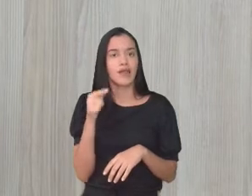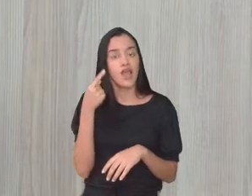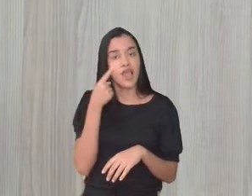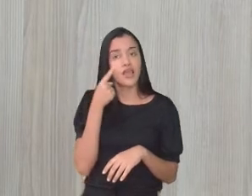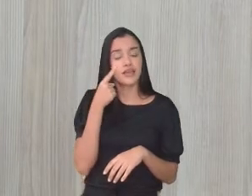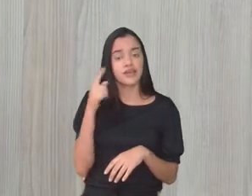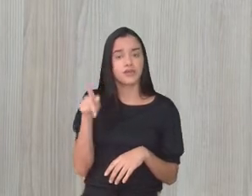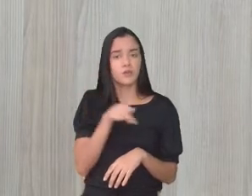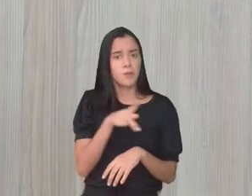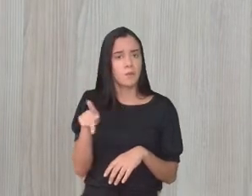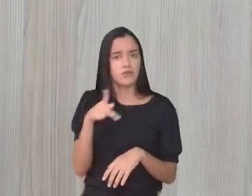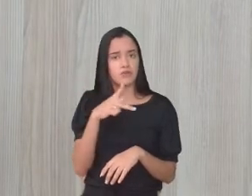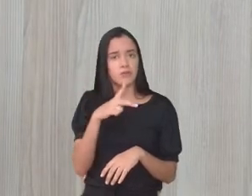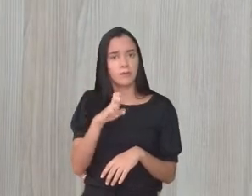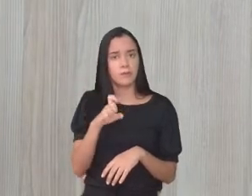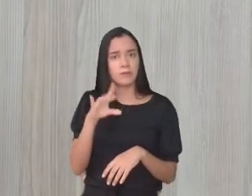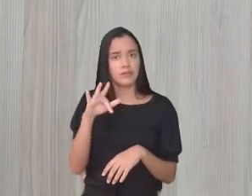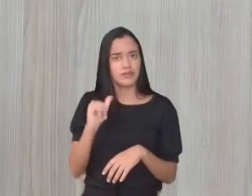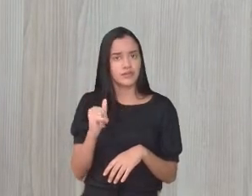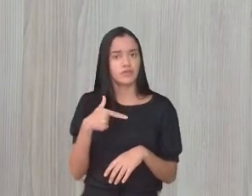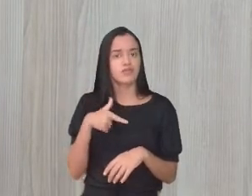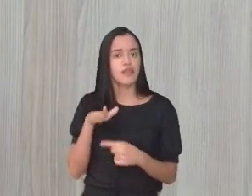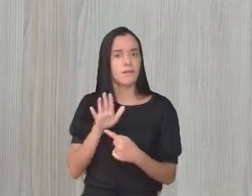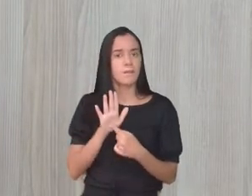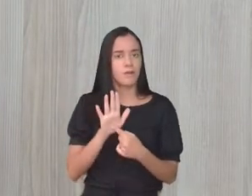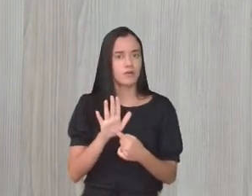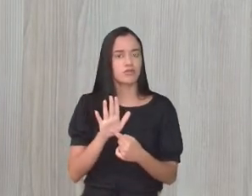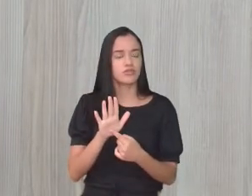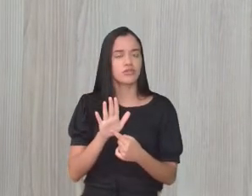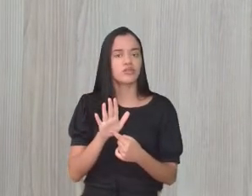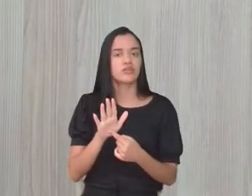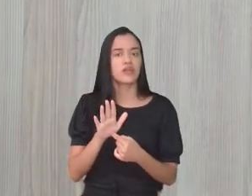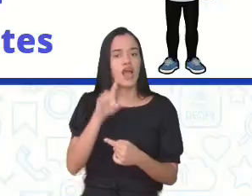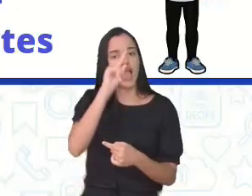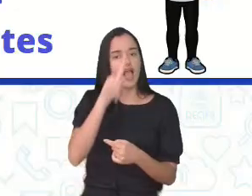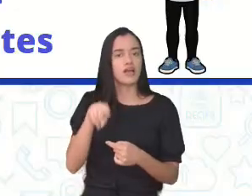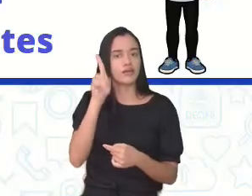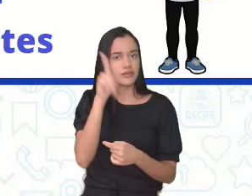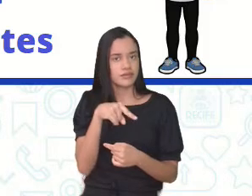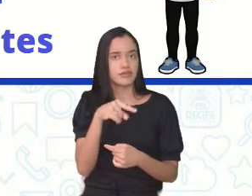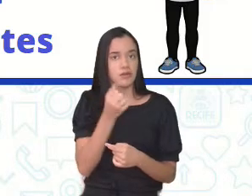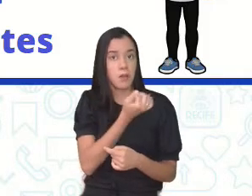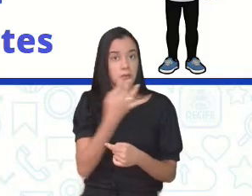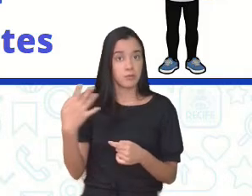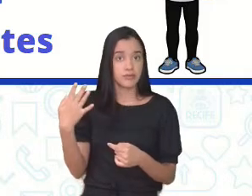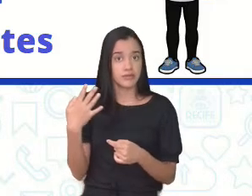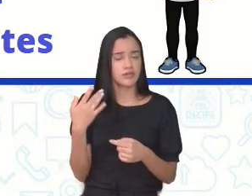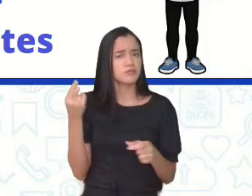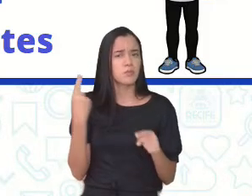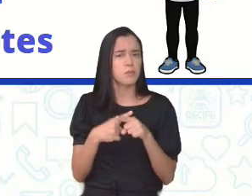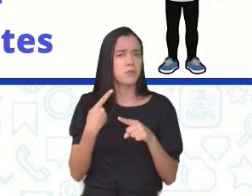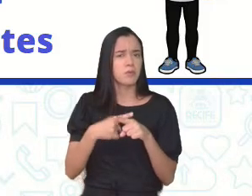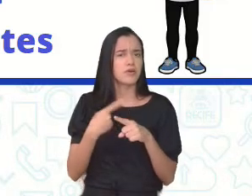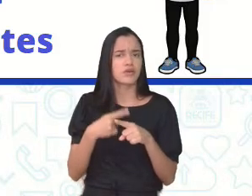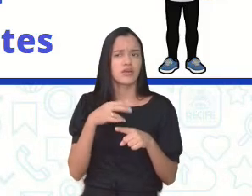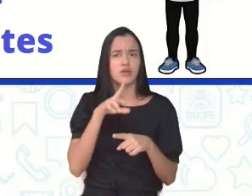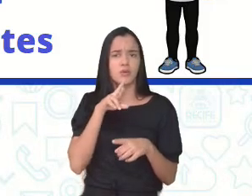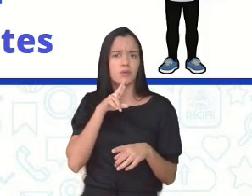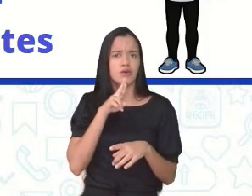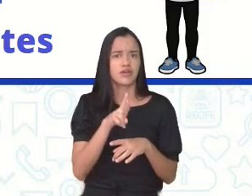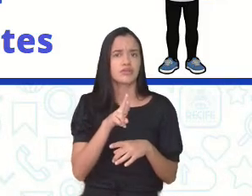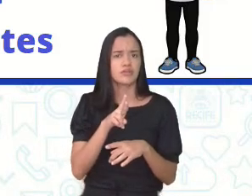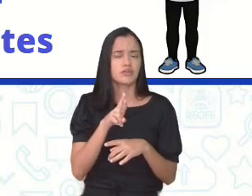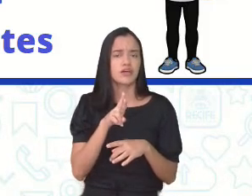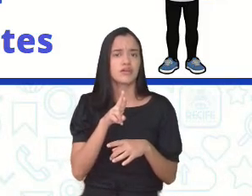Pedro colocou ali está mostrando que ele cancelou a quantidade de 10. Por quê? Porque o resultado de 10